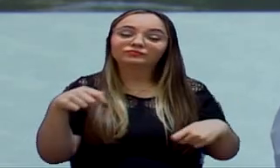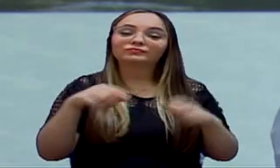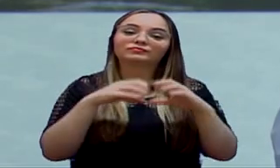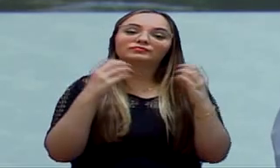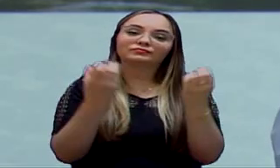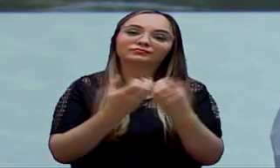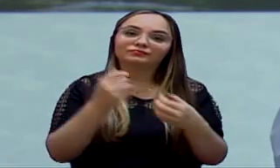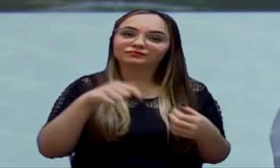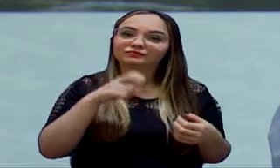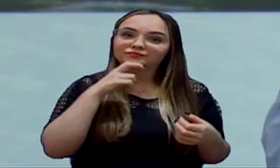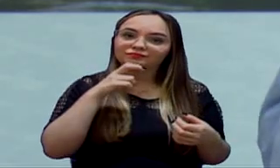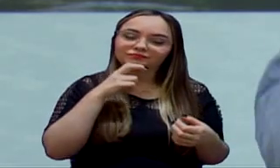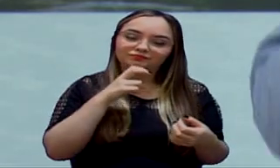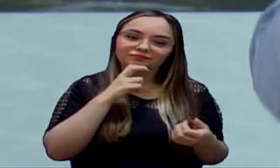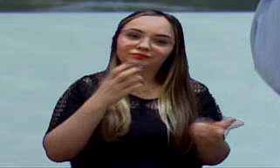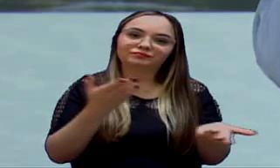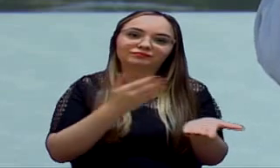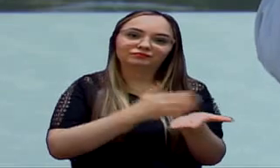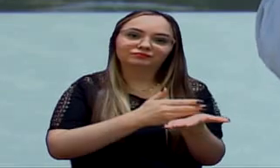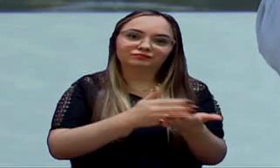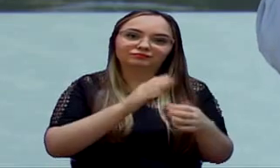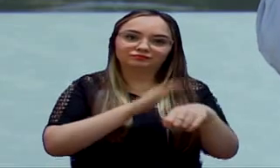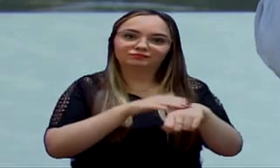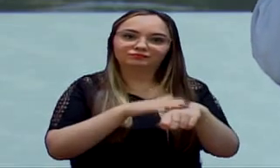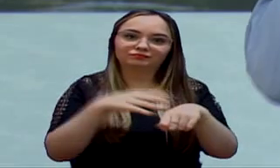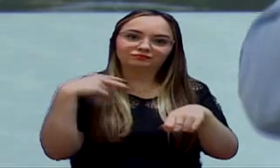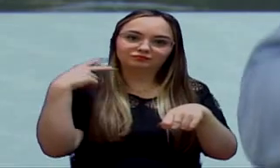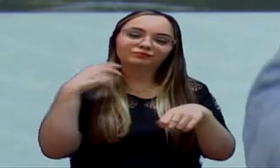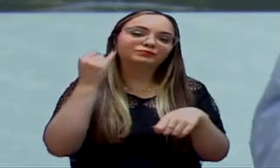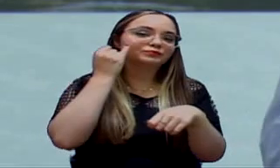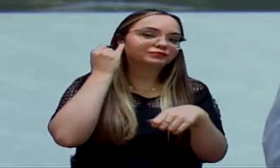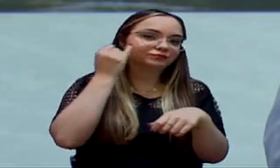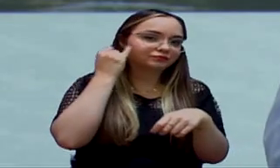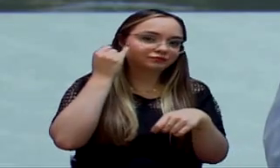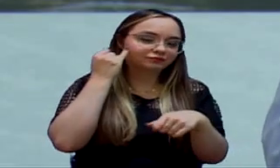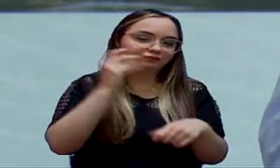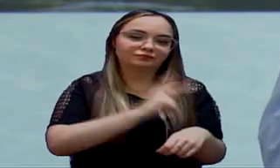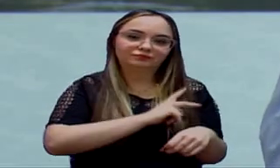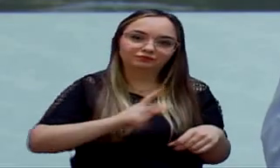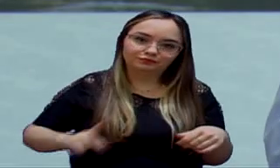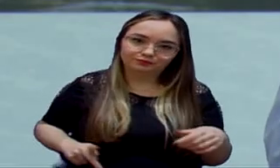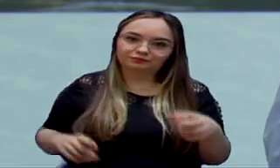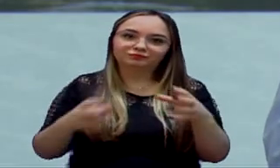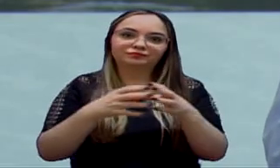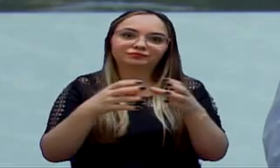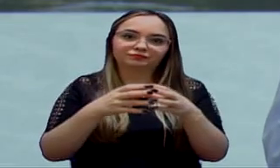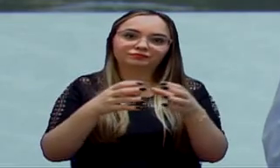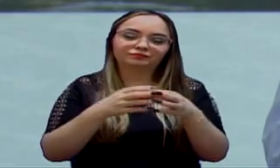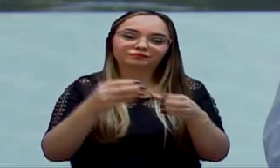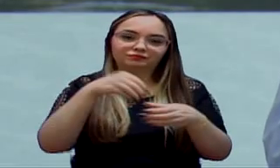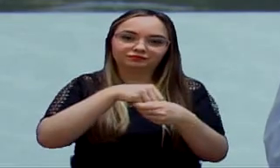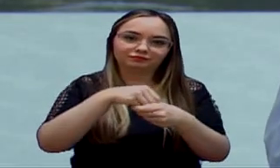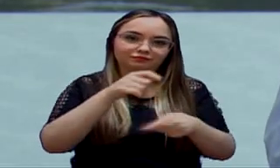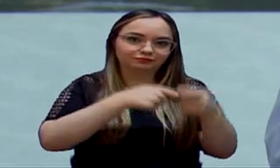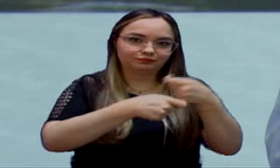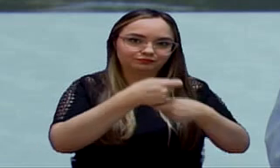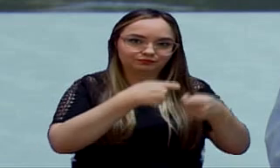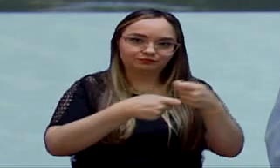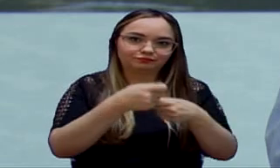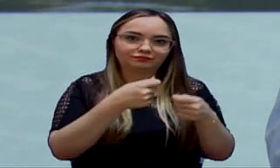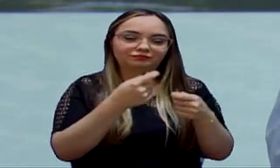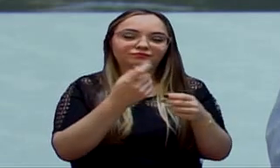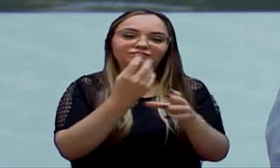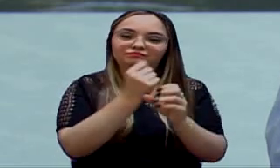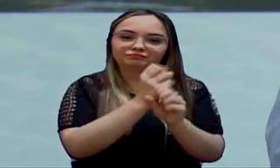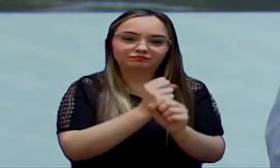Câmara Municipal de Sorocaba por iniciativa do Vereador João Donizete presidente da Comissão interna de economia e Finanças orçamento